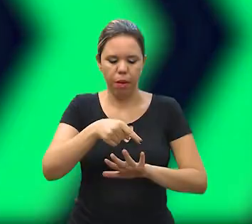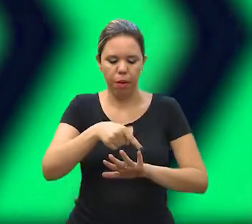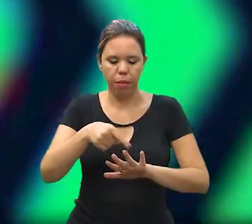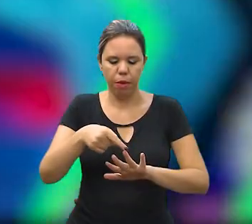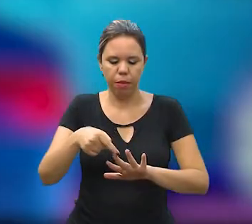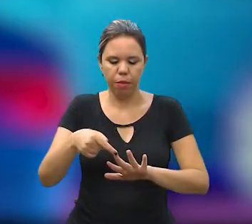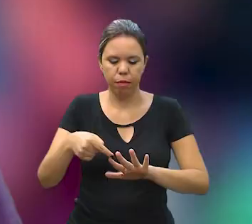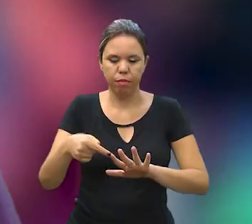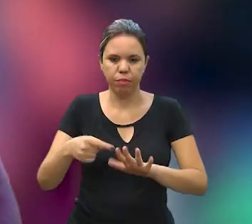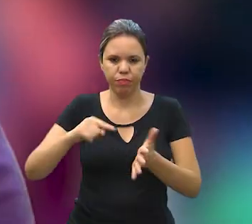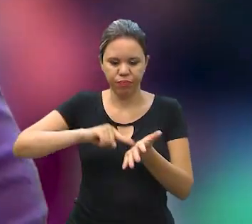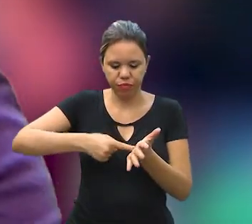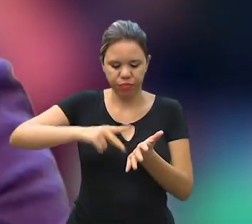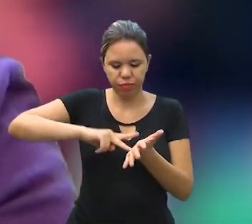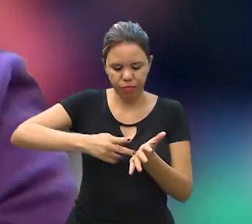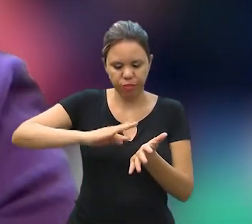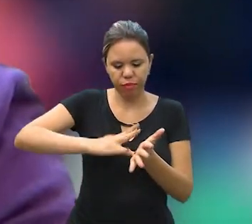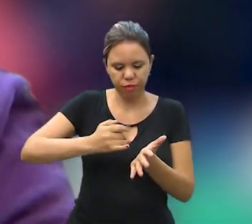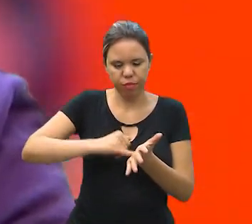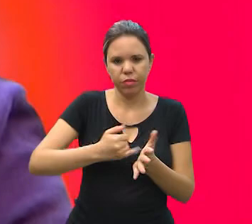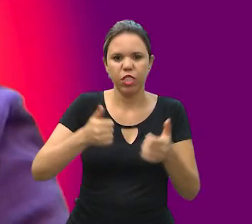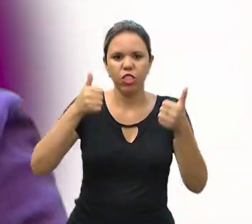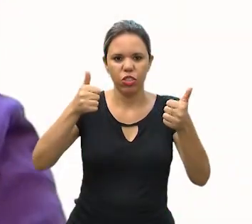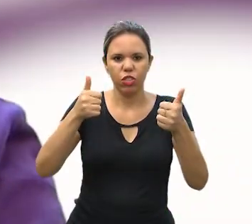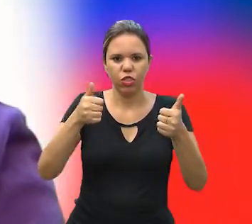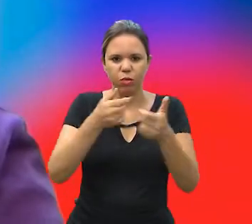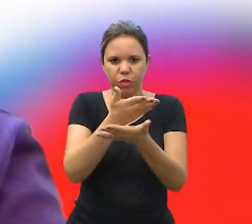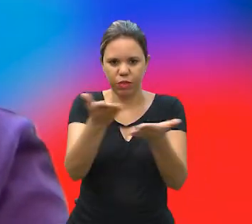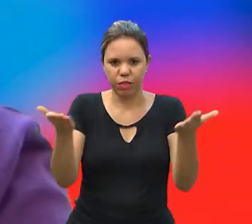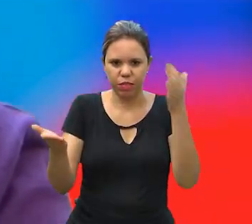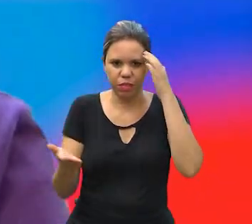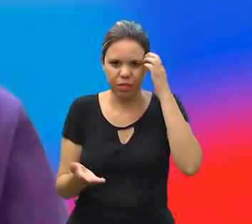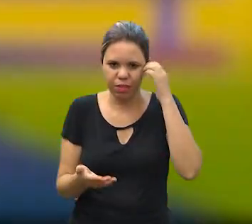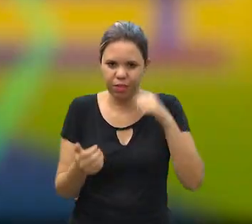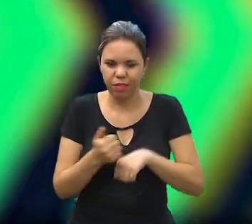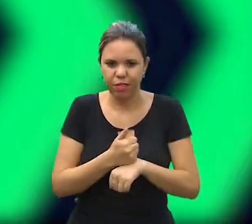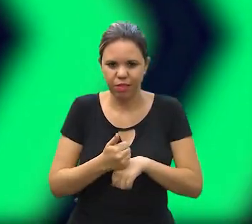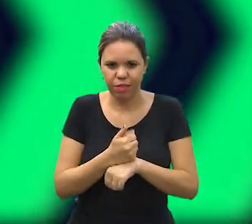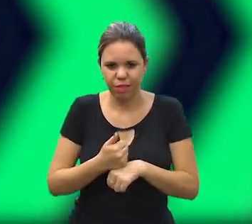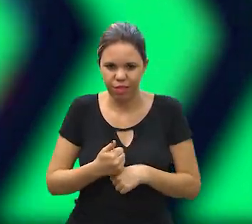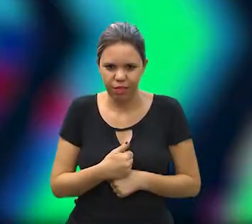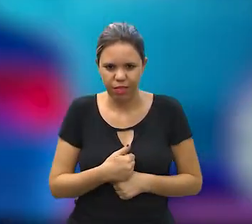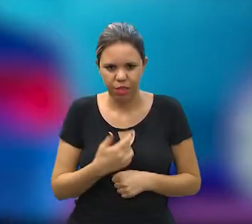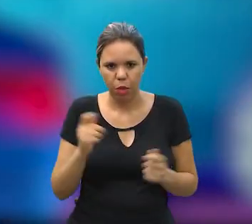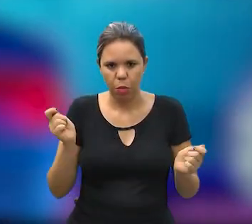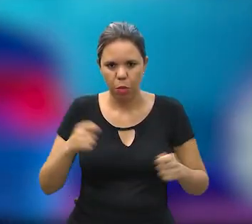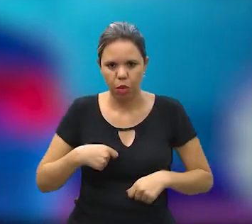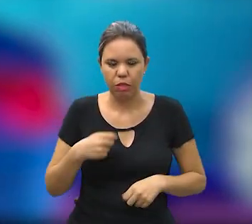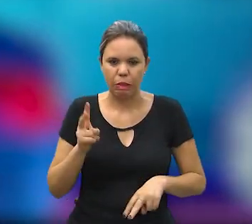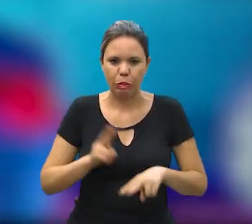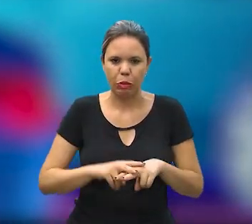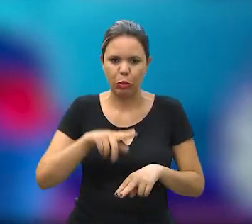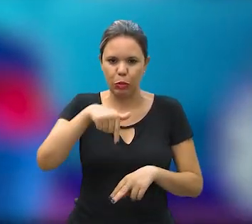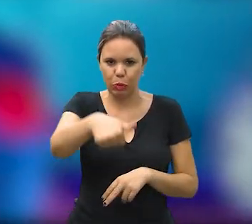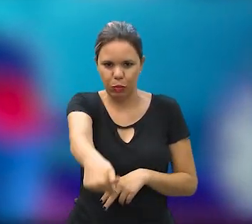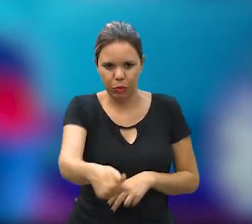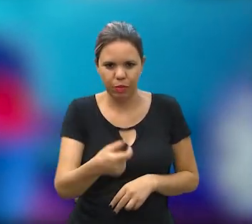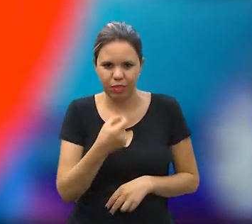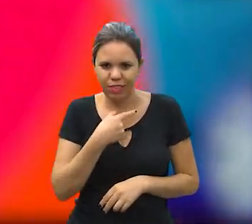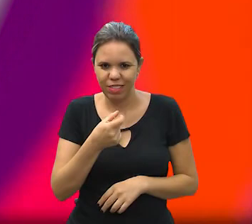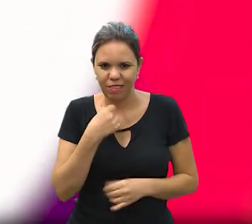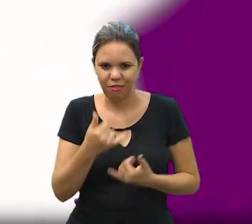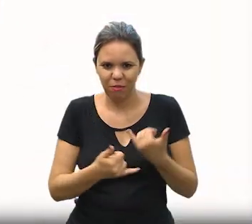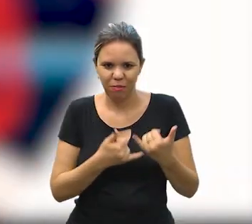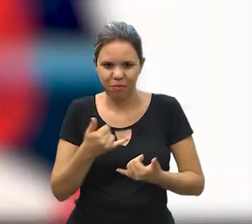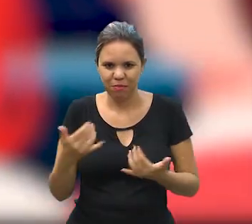digitais. Então vale mesmo o joinha duplo para vocês. Embora eu acho que possa ser preso depois dessa piadinha